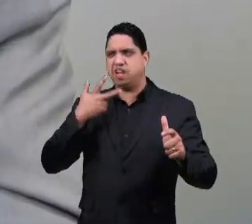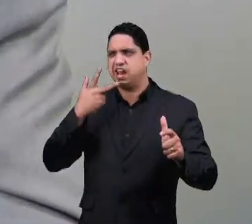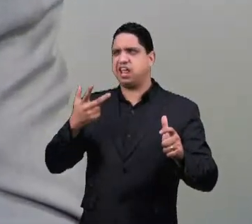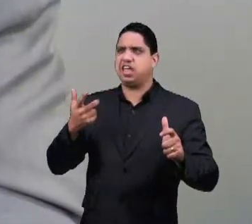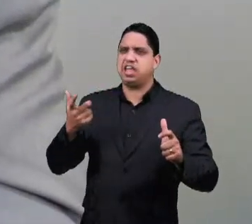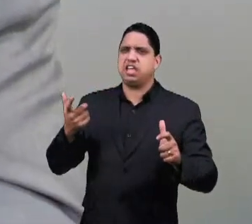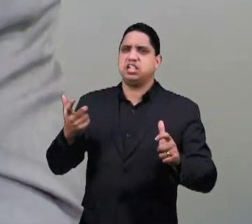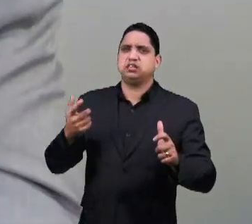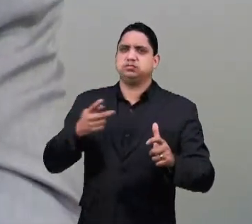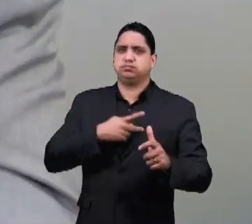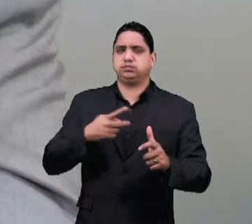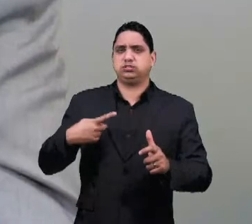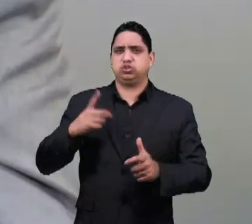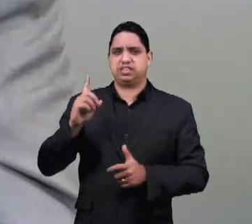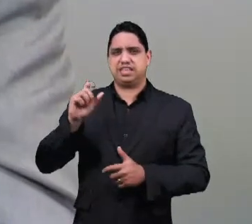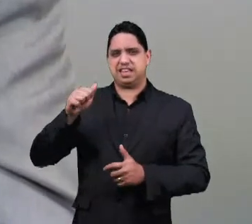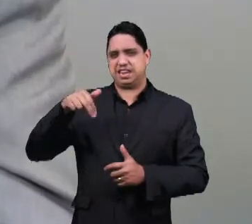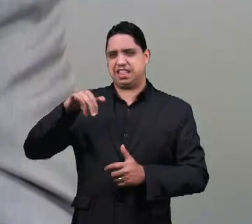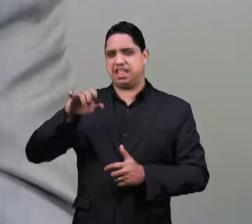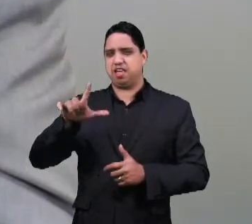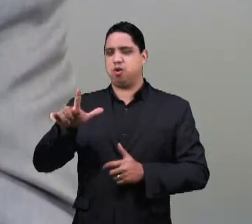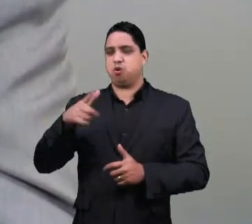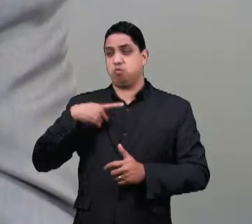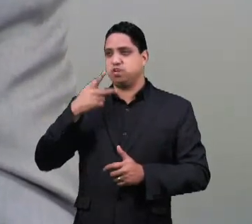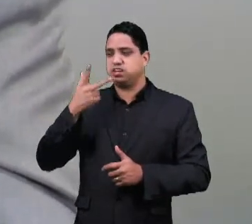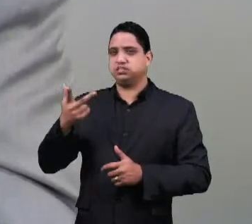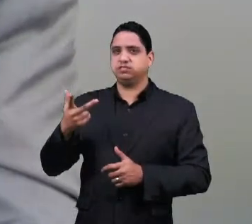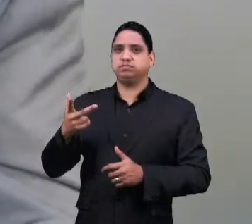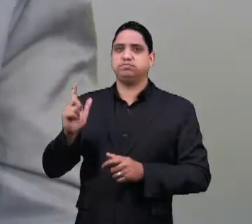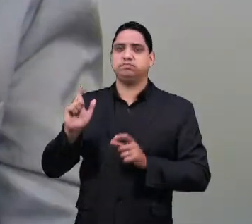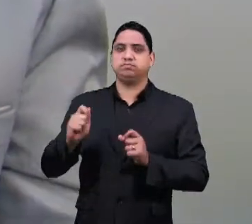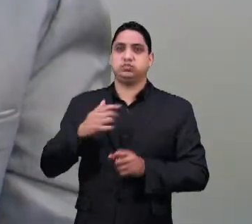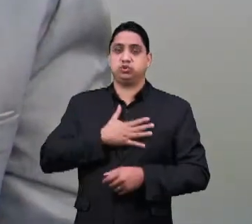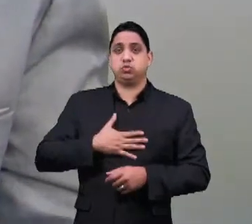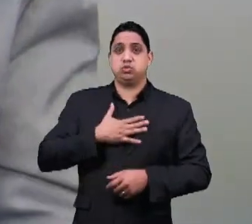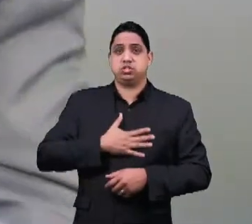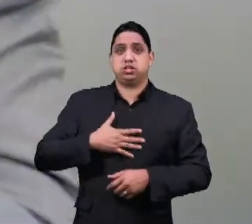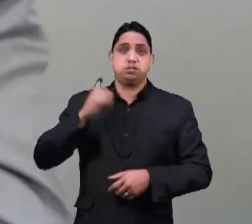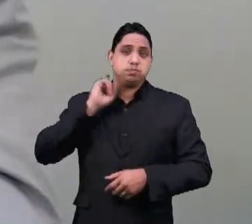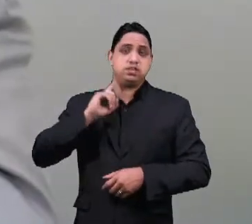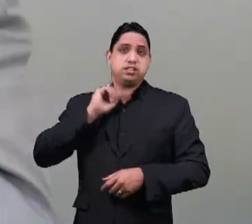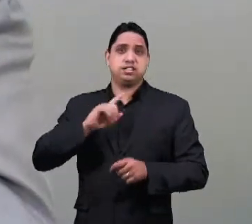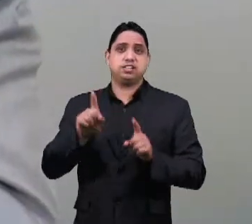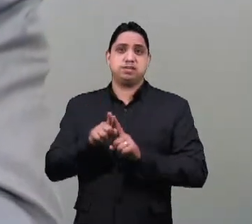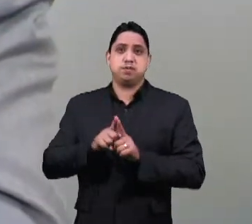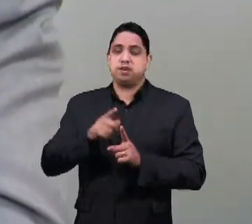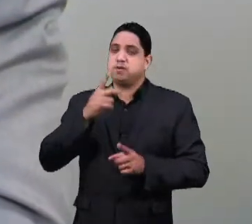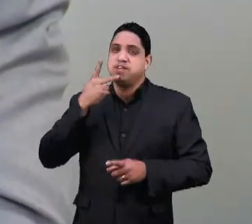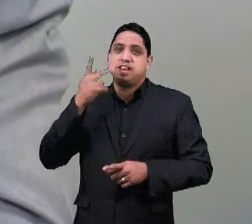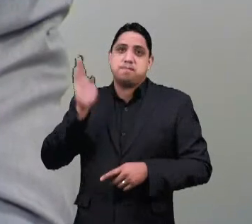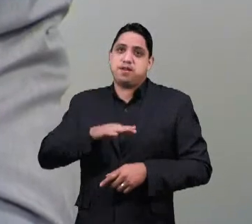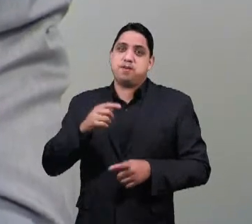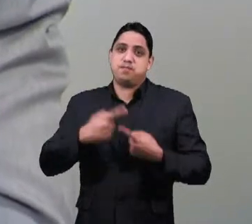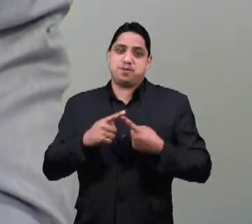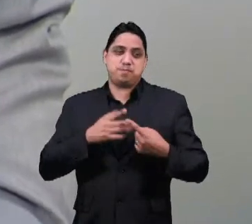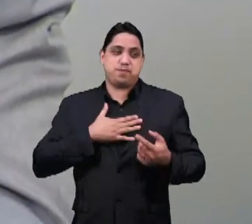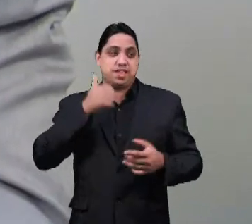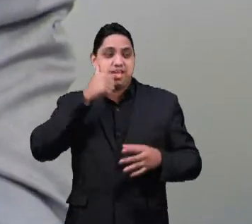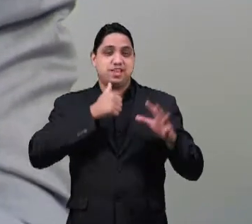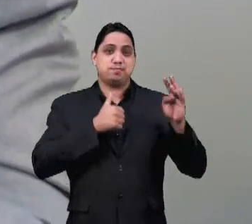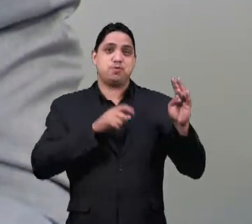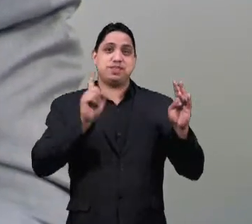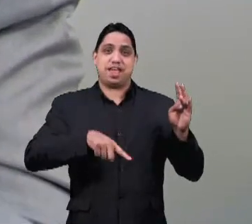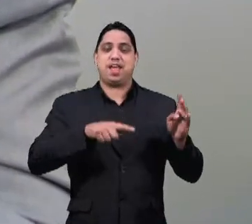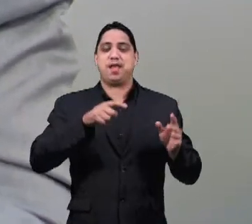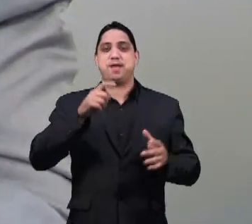o pastor Daniel Moreira esteve aqui e eu falei que, além de eu gostar muito de mineiro, eu também não posso falar mal porque eu sou casado com a mineira.